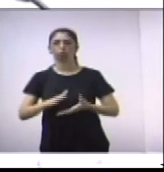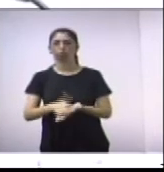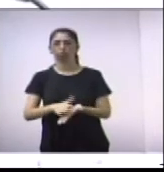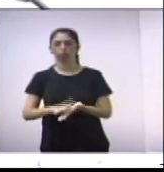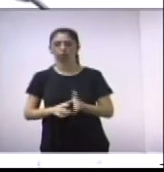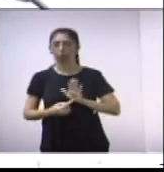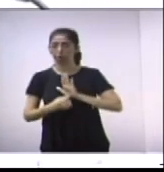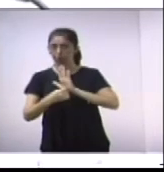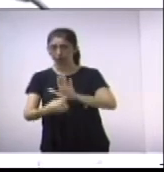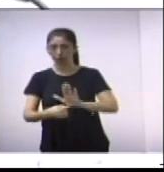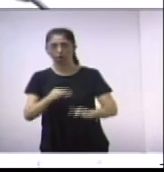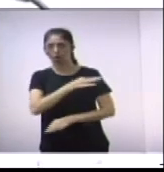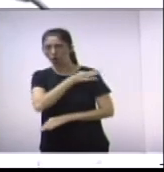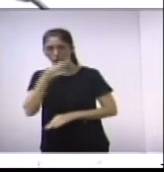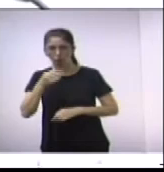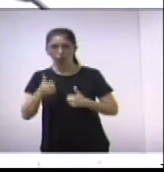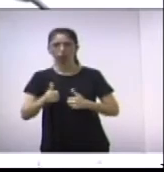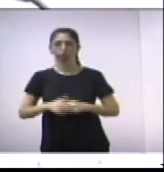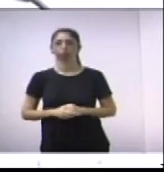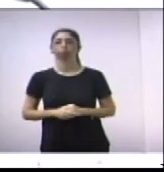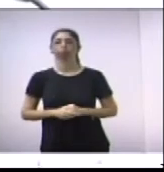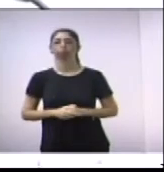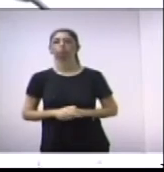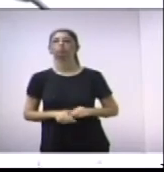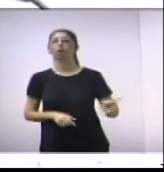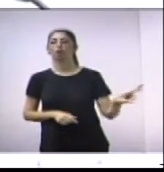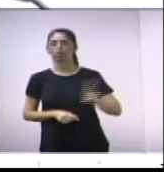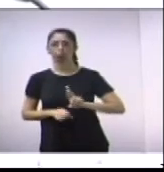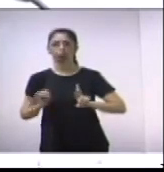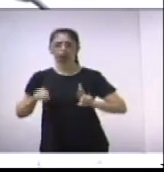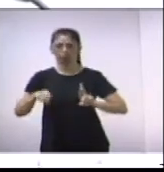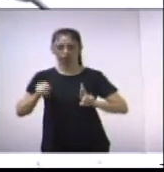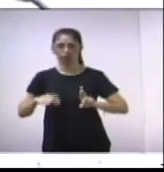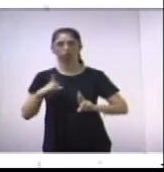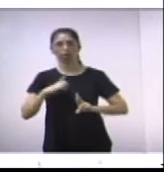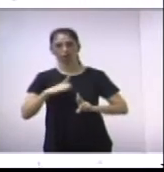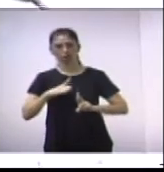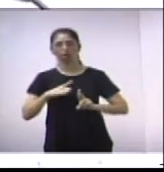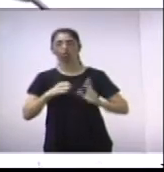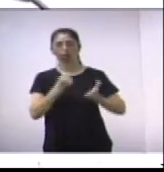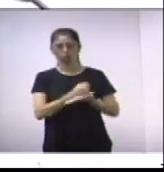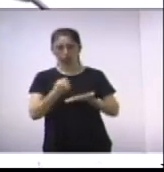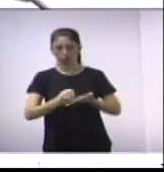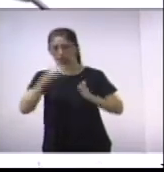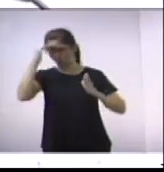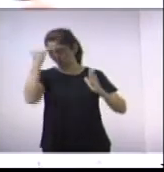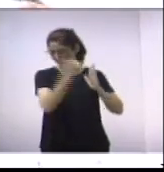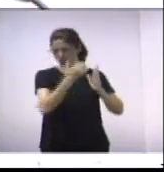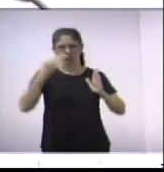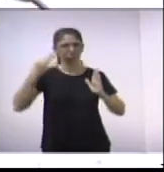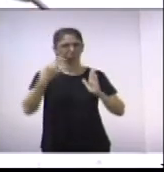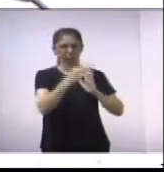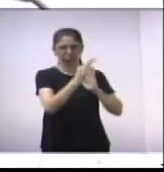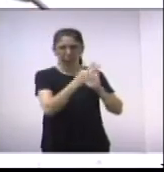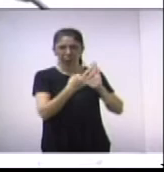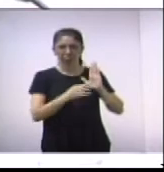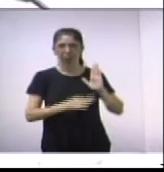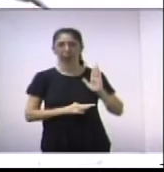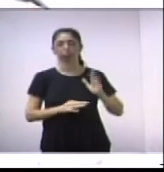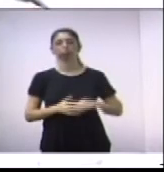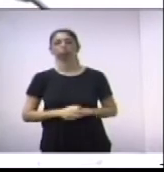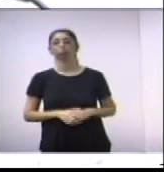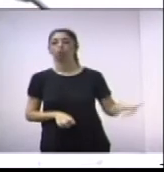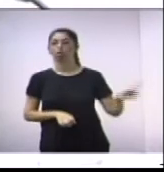boa apresentação de shows. Afirmou que houve fiscalização acerca do cumprimento do contrato e que não houve